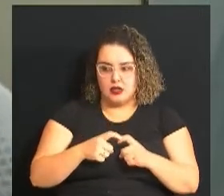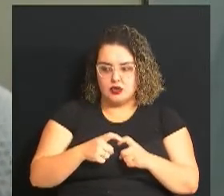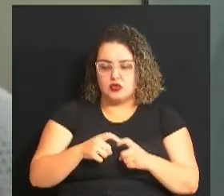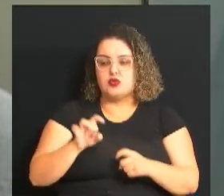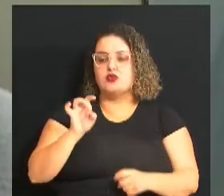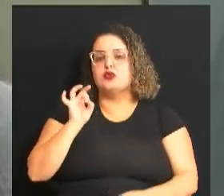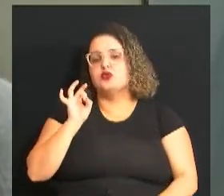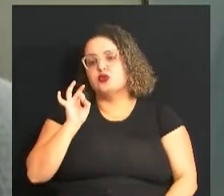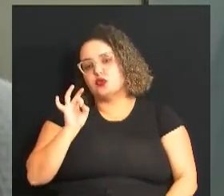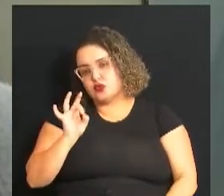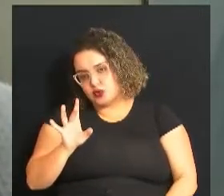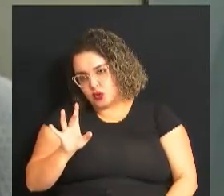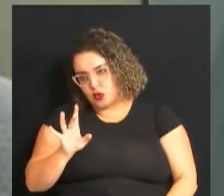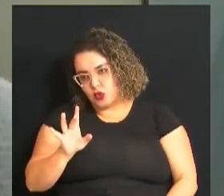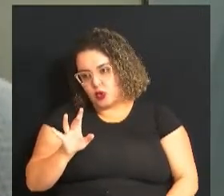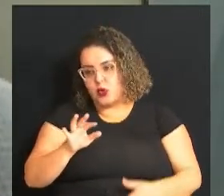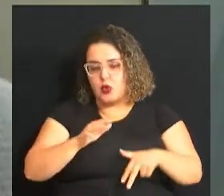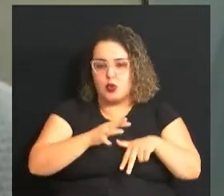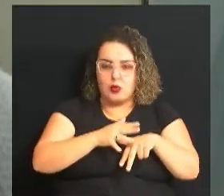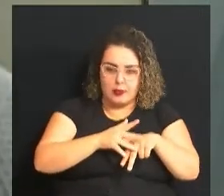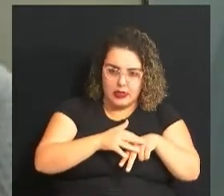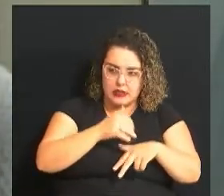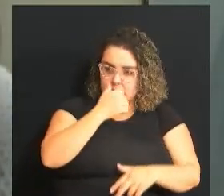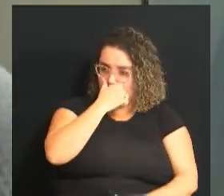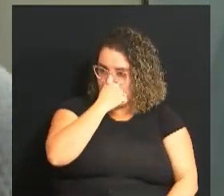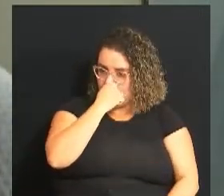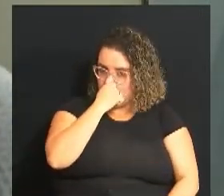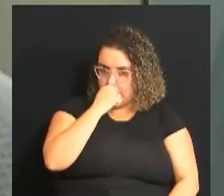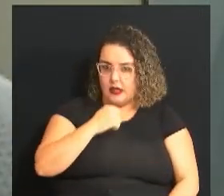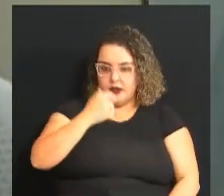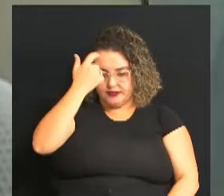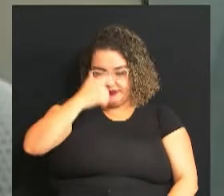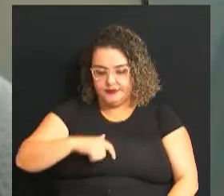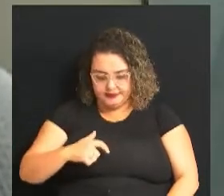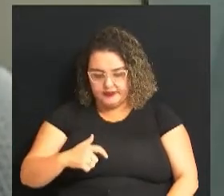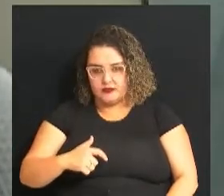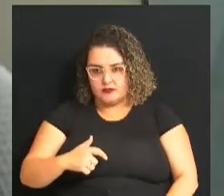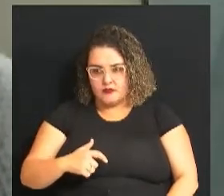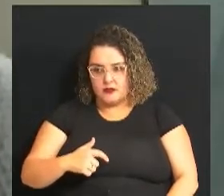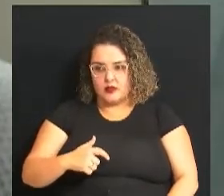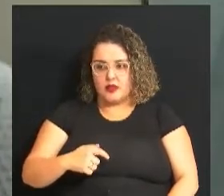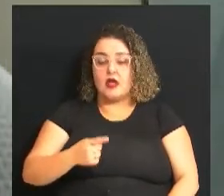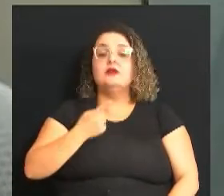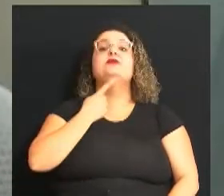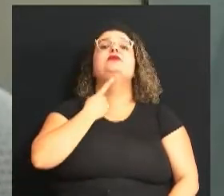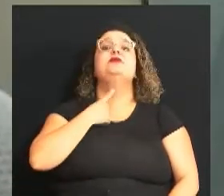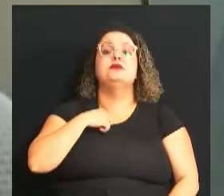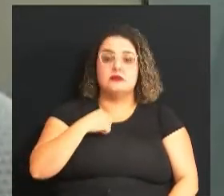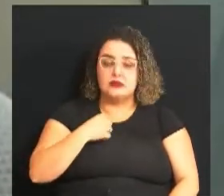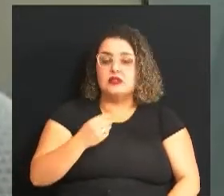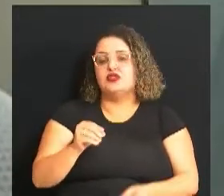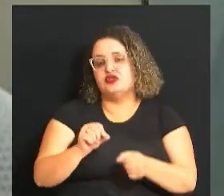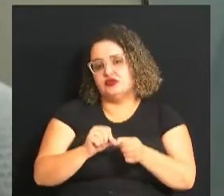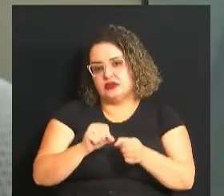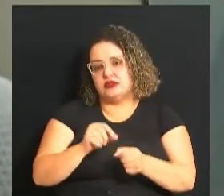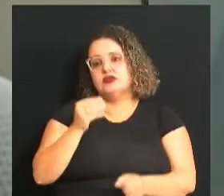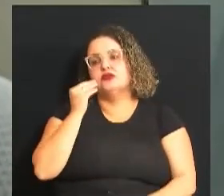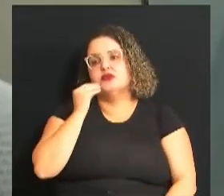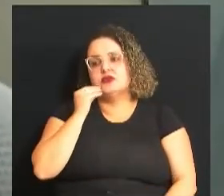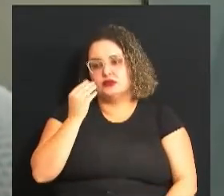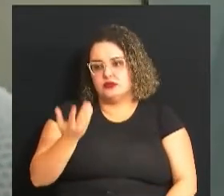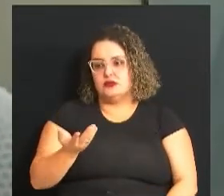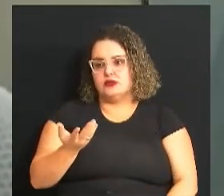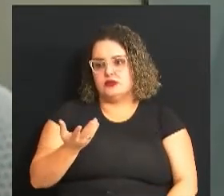apenas que o paciente, que a pessoa, o usuário, externe a vontade de fazer o teste. E